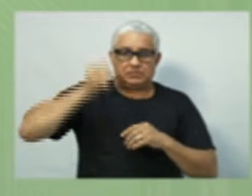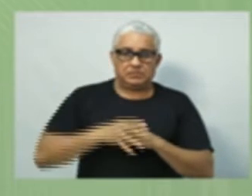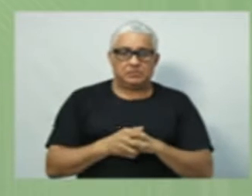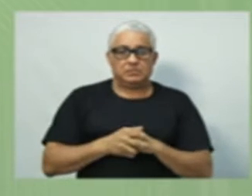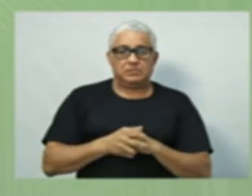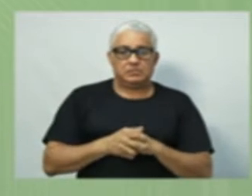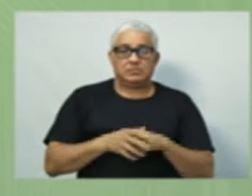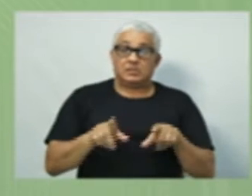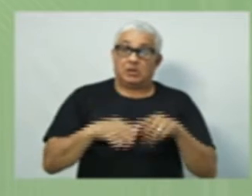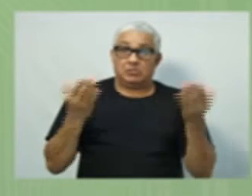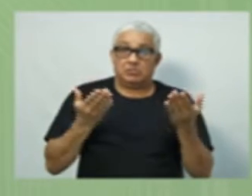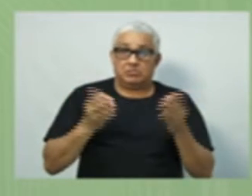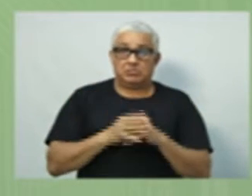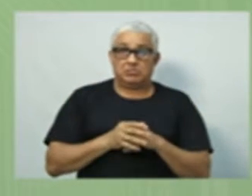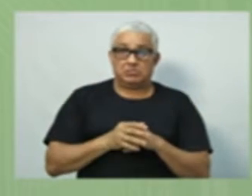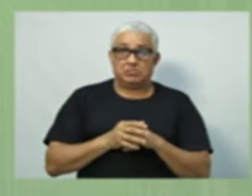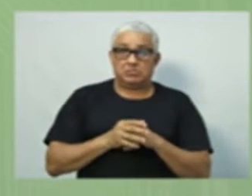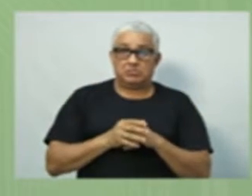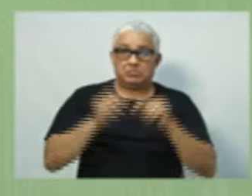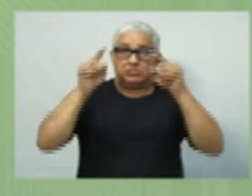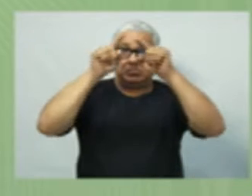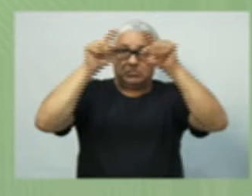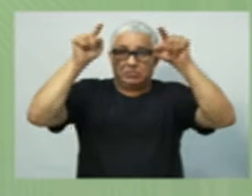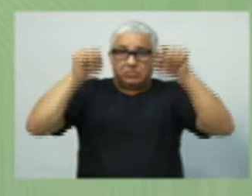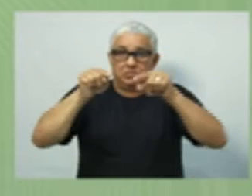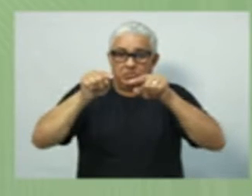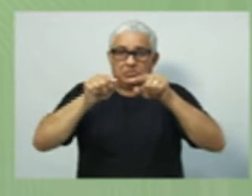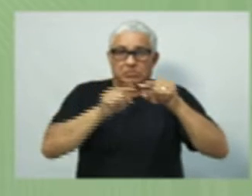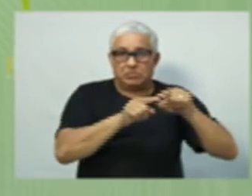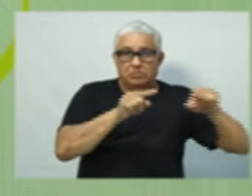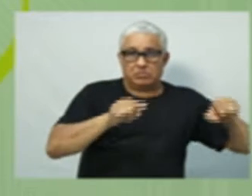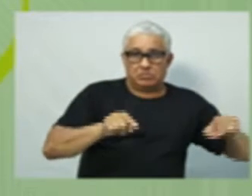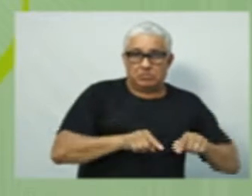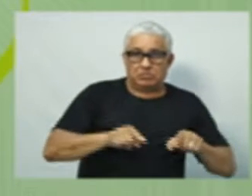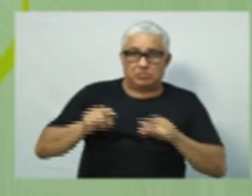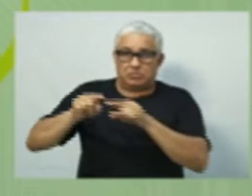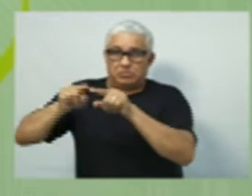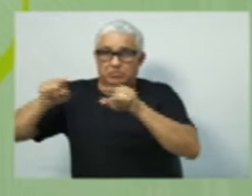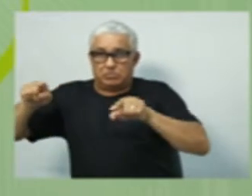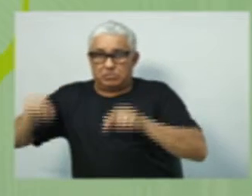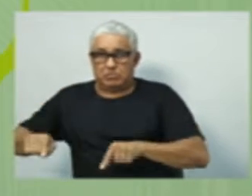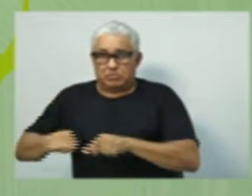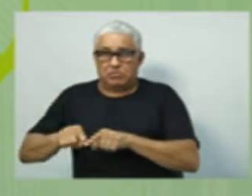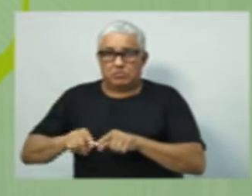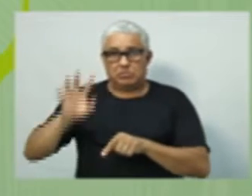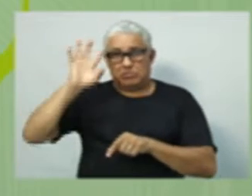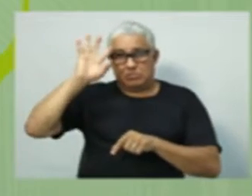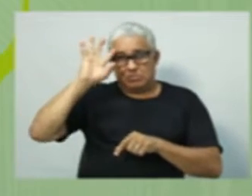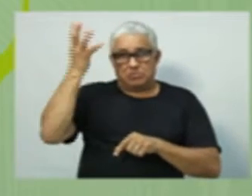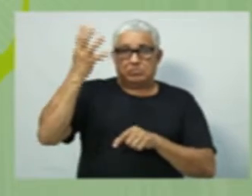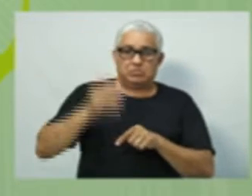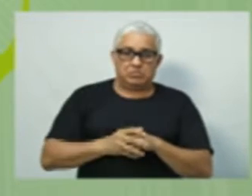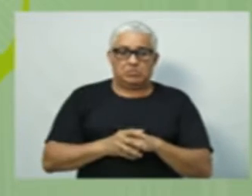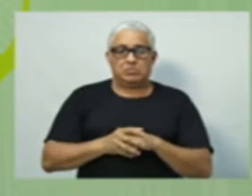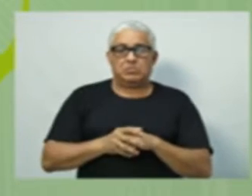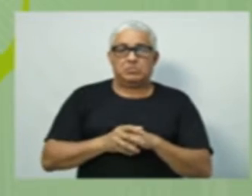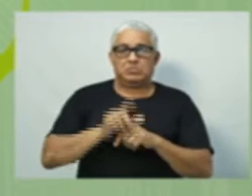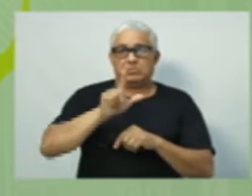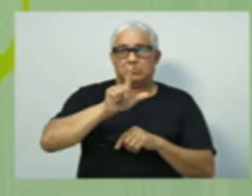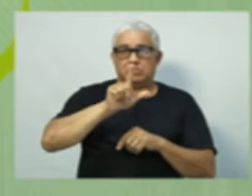nós vamos trabalhar em cima do nosso tripé desses decisor yao né tripé de decisões baseado em